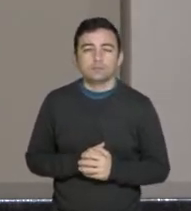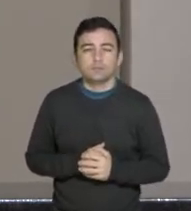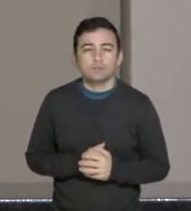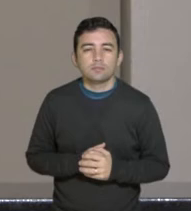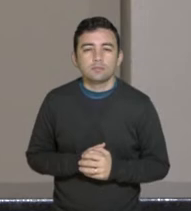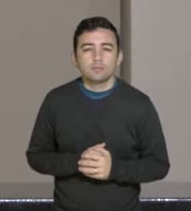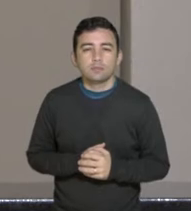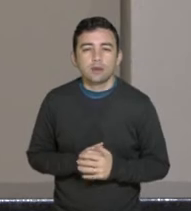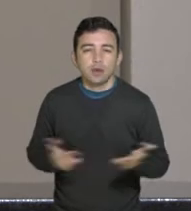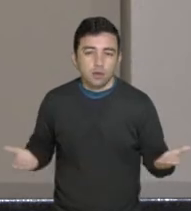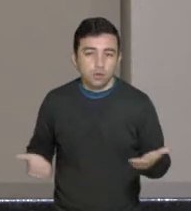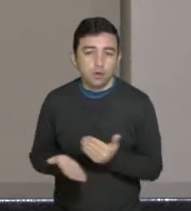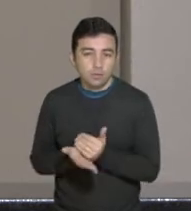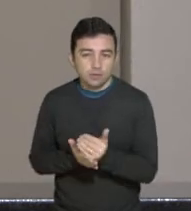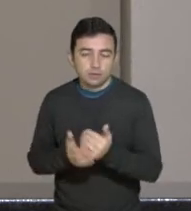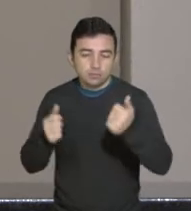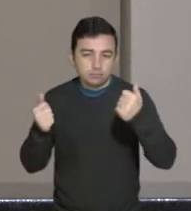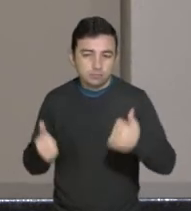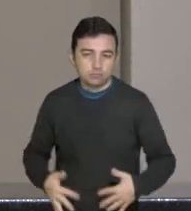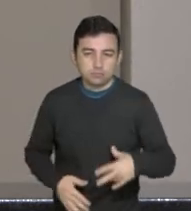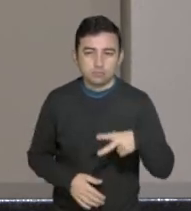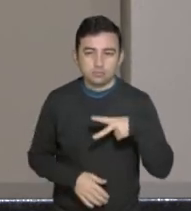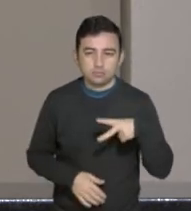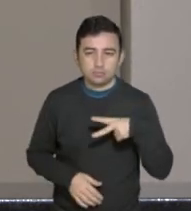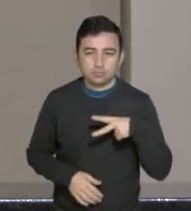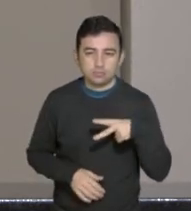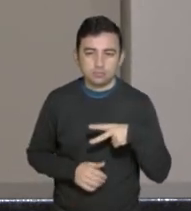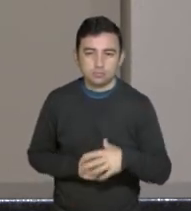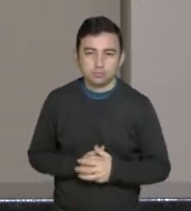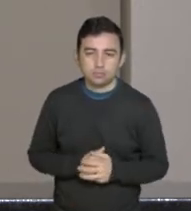Entramos agora em explicações pessoais.